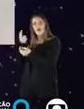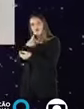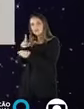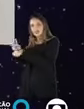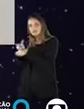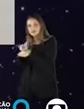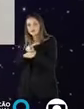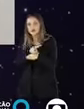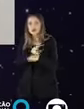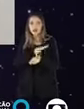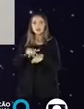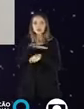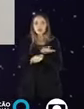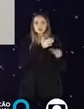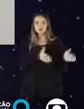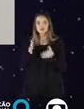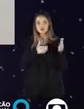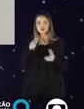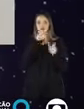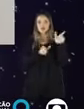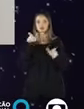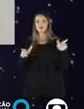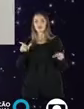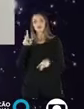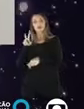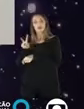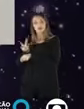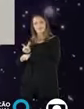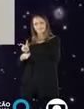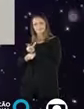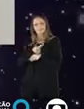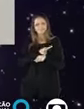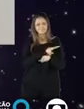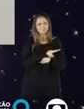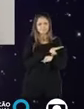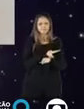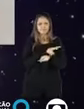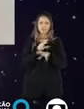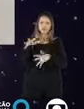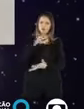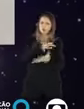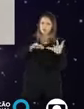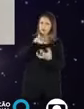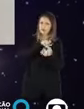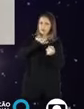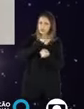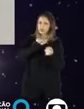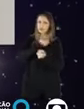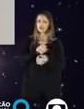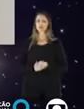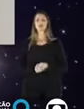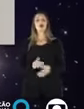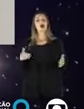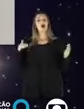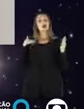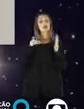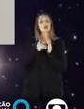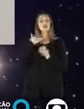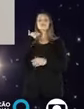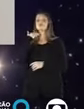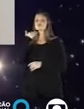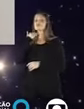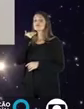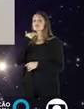esses produtores para criar resiliência e manter um rastreamento da sustentabilidade, né, da pegada de carbono, a pegada hídrica, até os bancos que